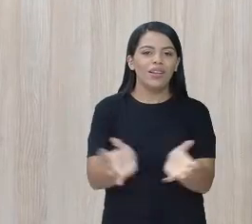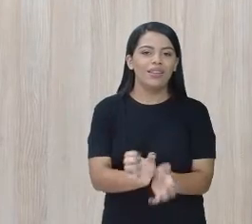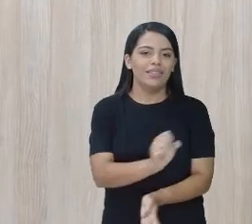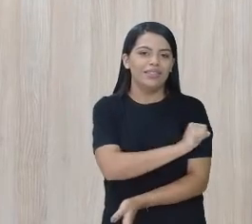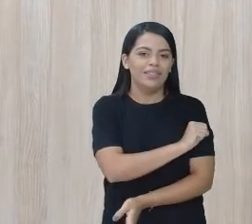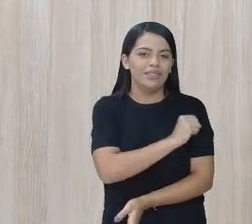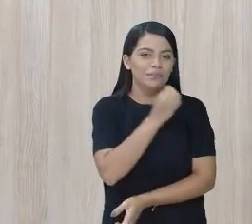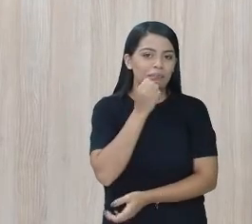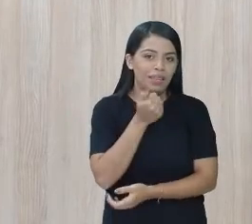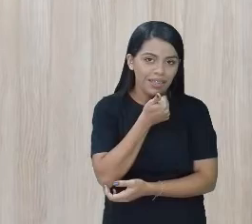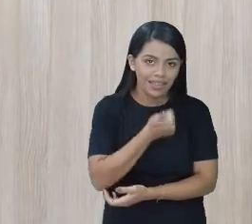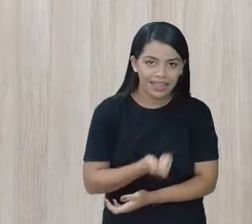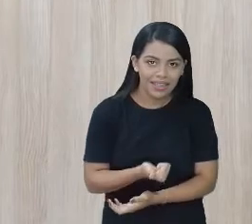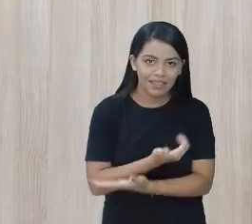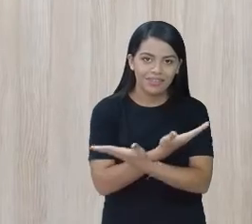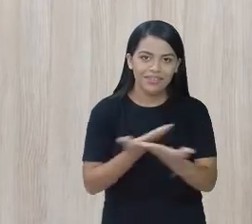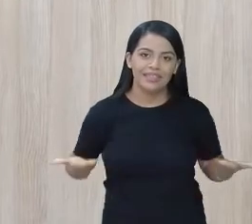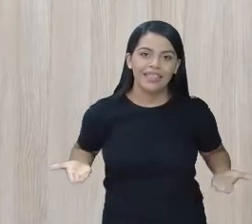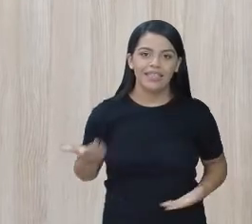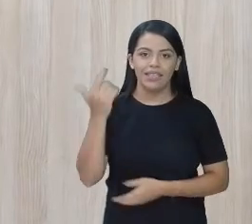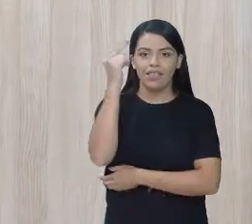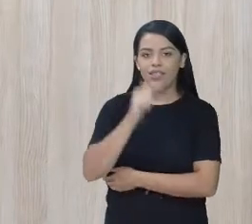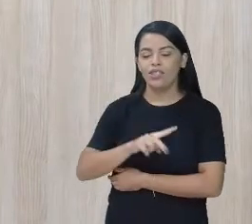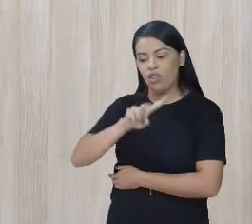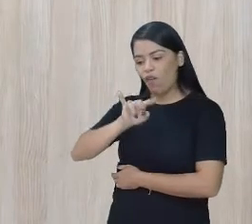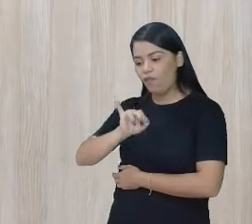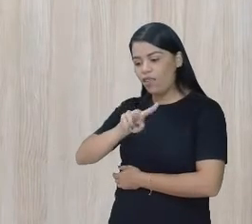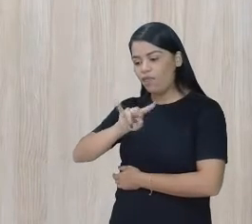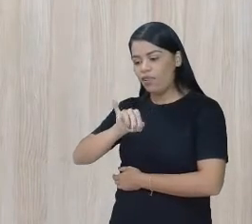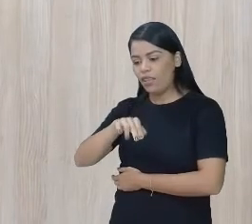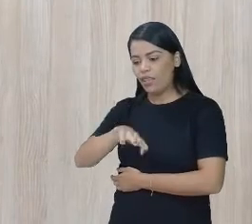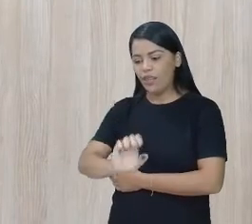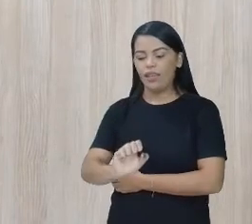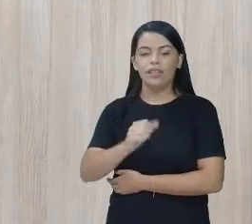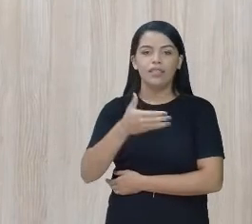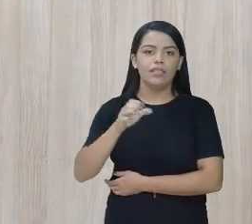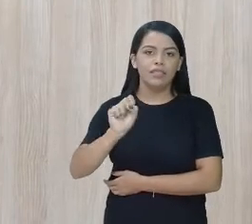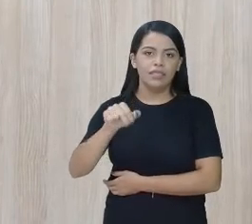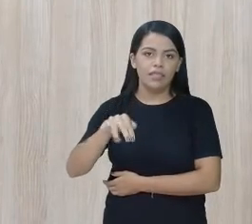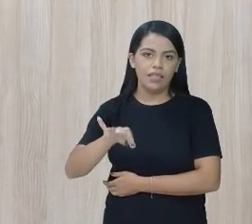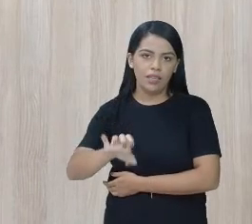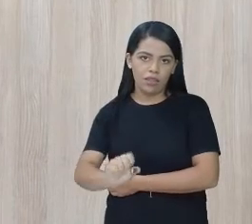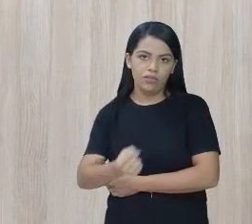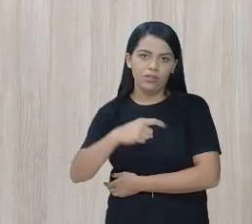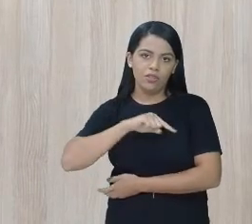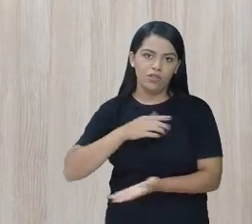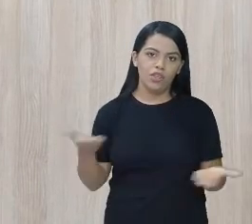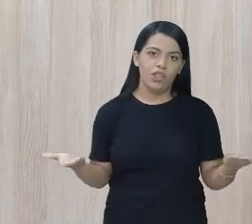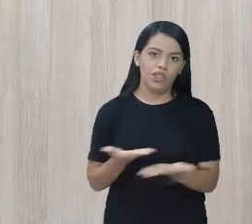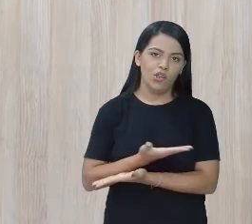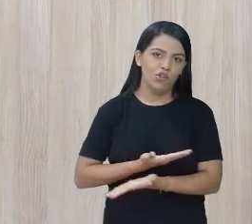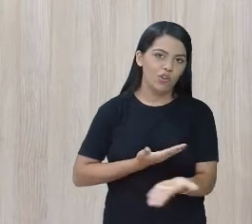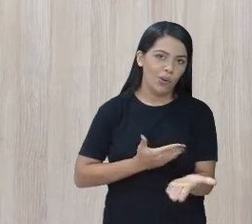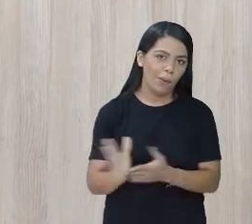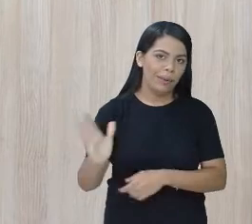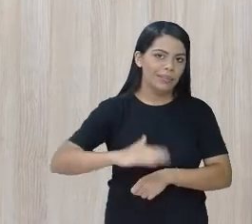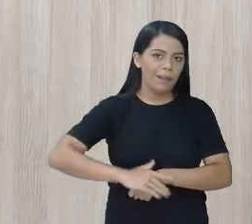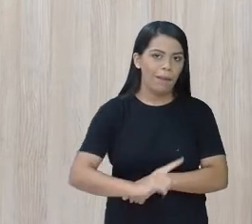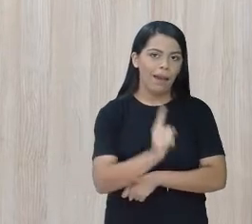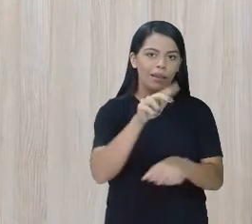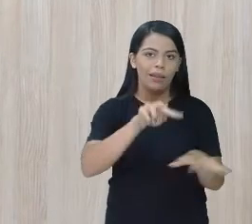tudo bem com vocês? Eu sou Viviane Santos e hoje nós damos início aí a mais uma semana que espero que